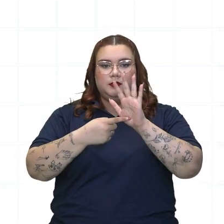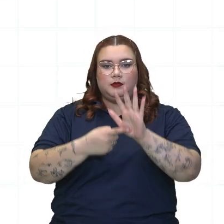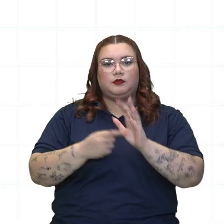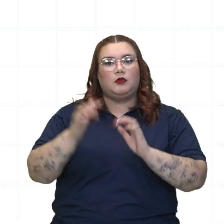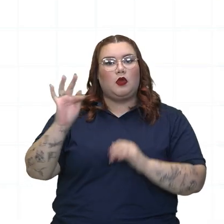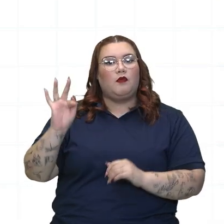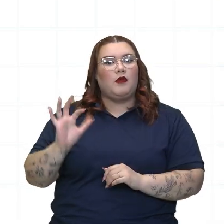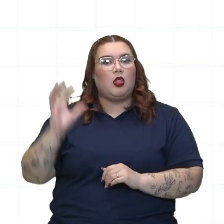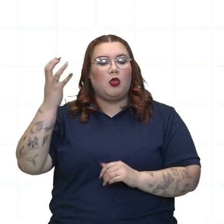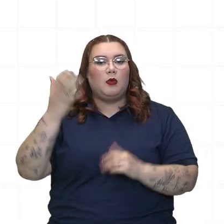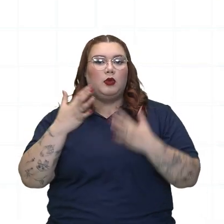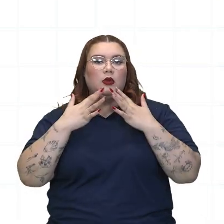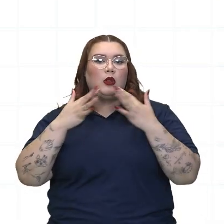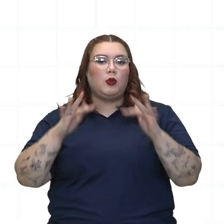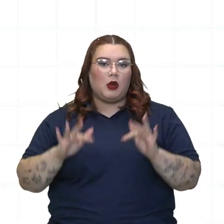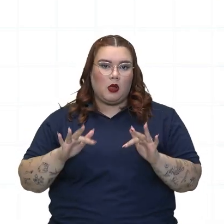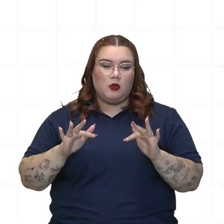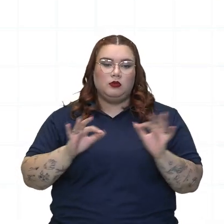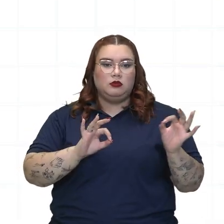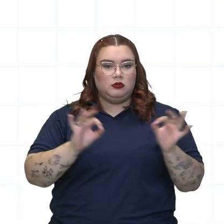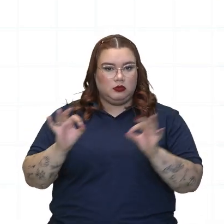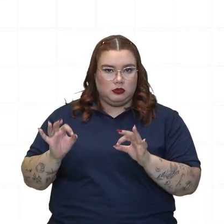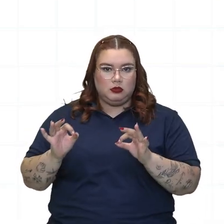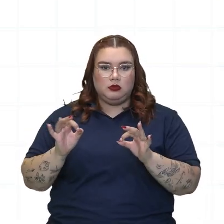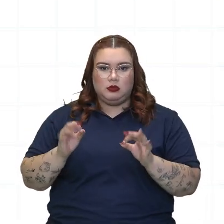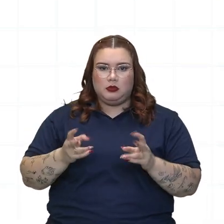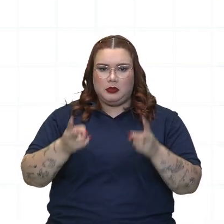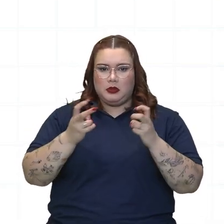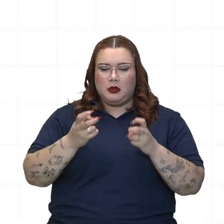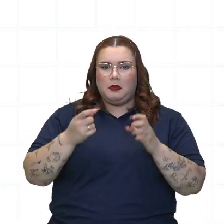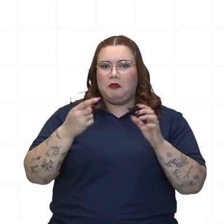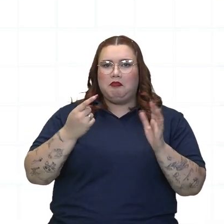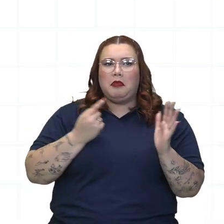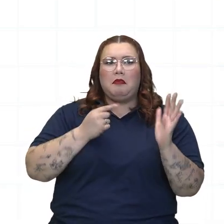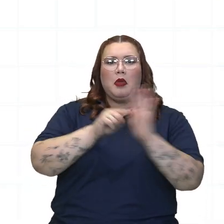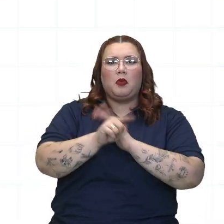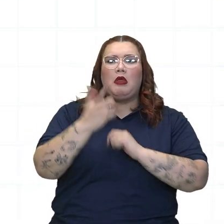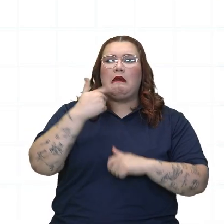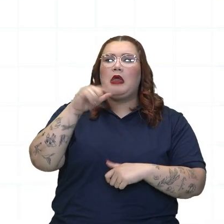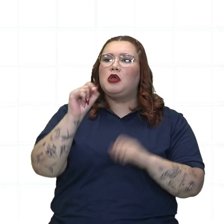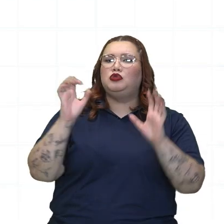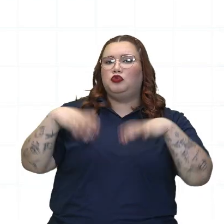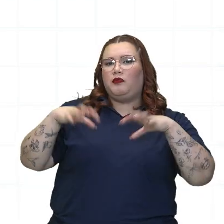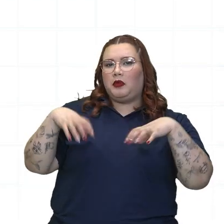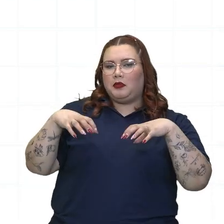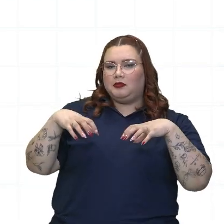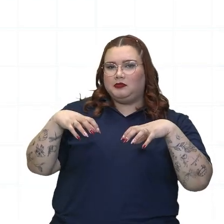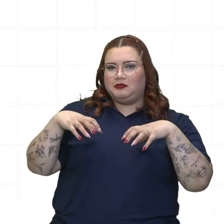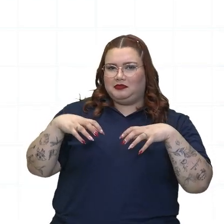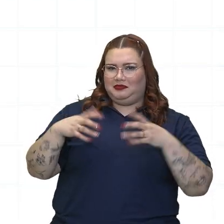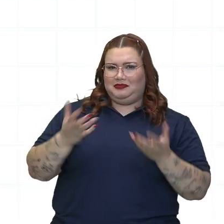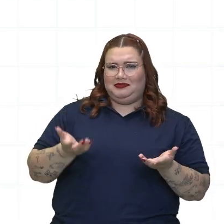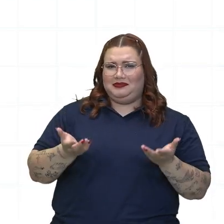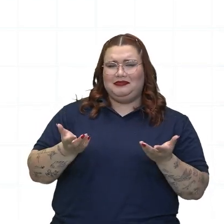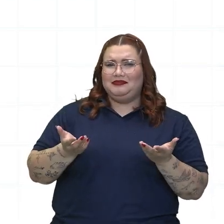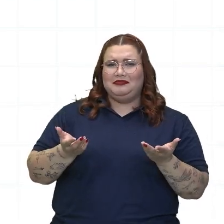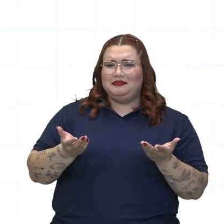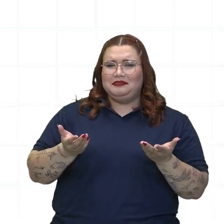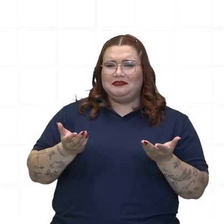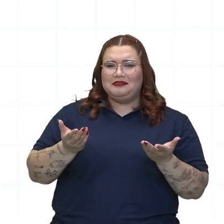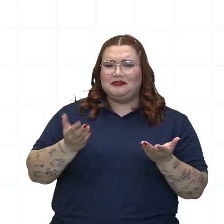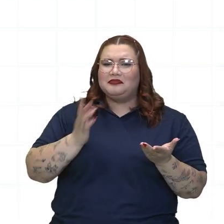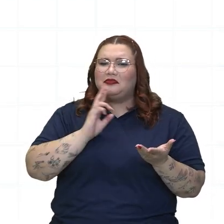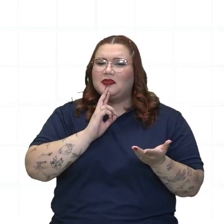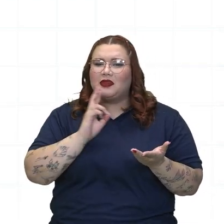fenômeno natural. Ora, olha que pergunta estranha. Quem foi que choveu? Eu posso